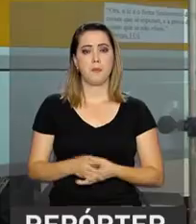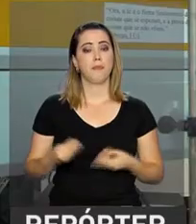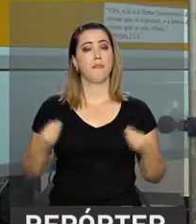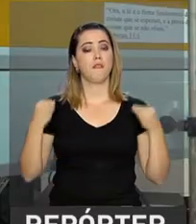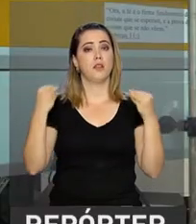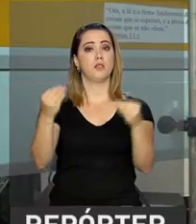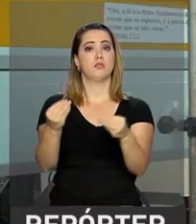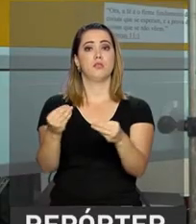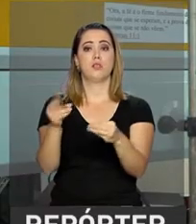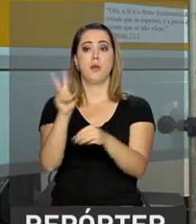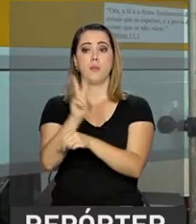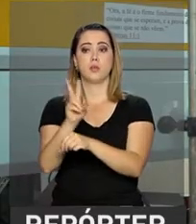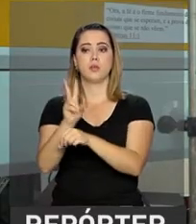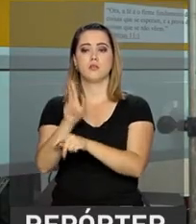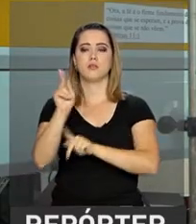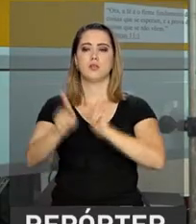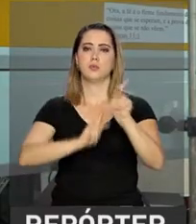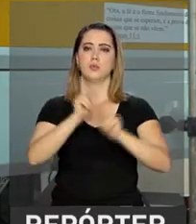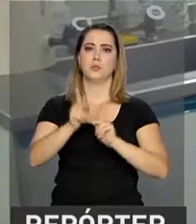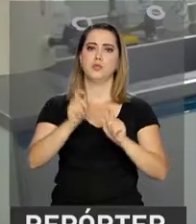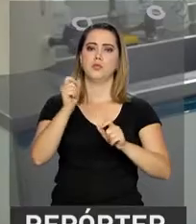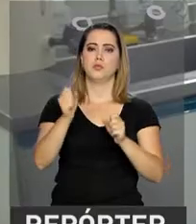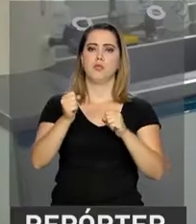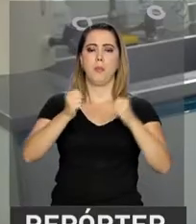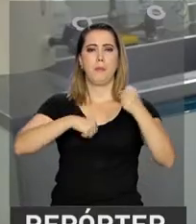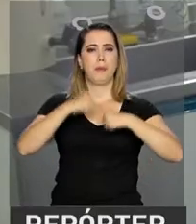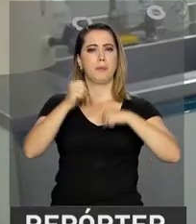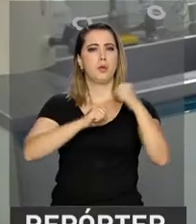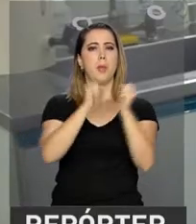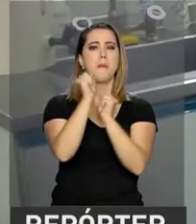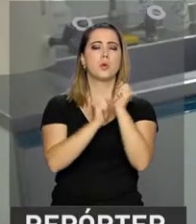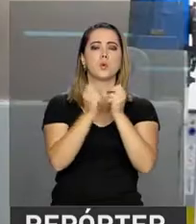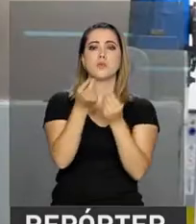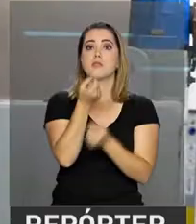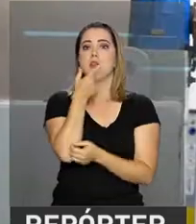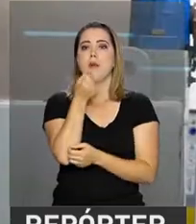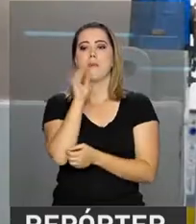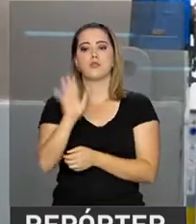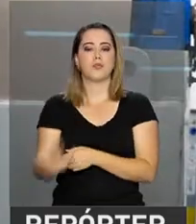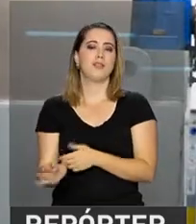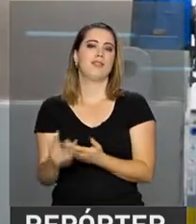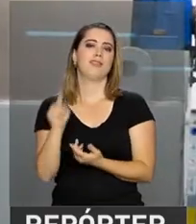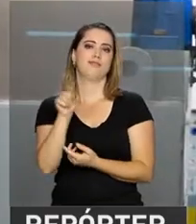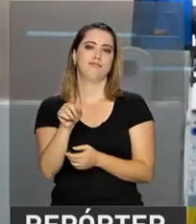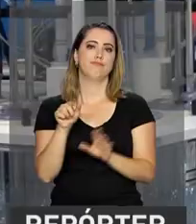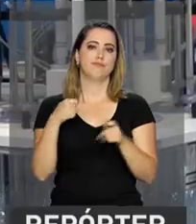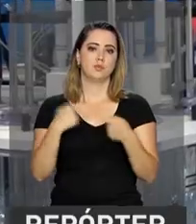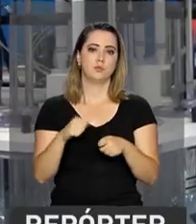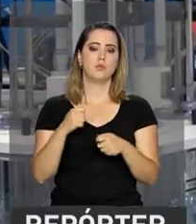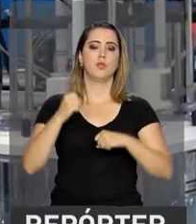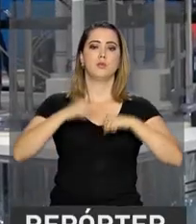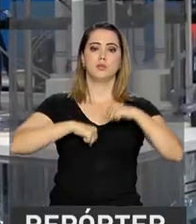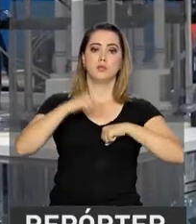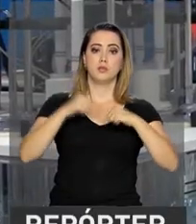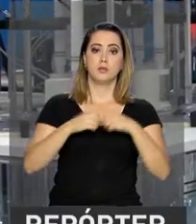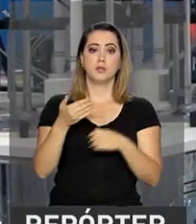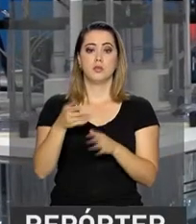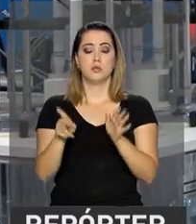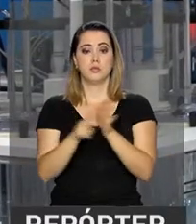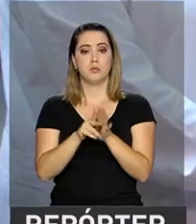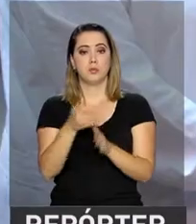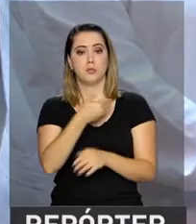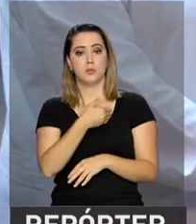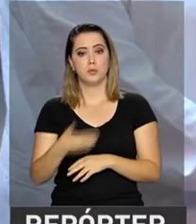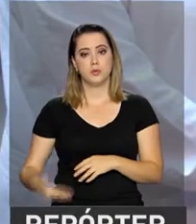Garantir a imunização da população e produzir remédios de qualidade e de baixo custo. Para isso, trabalham os laboratórios públicos, como